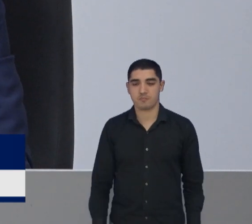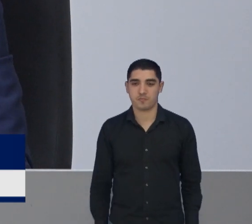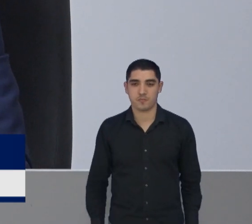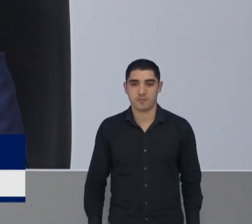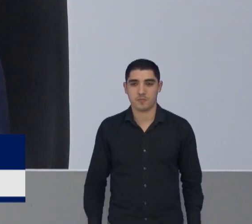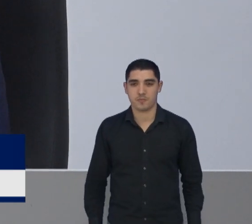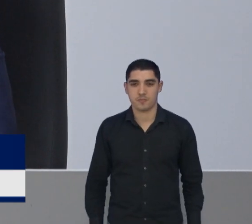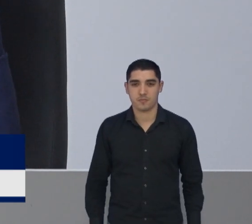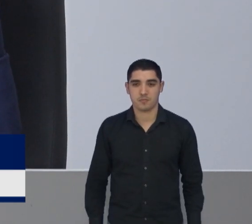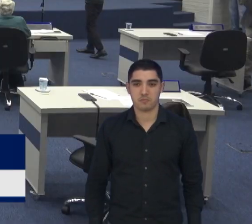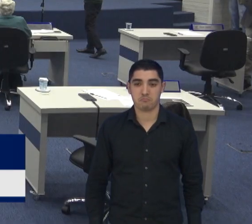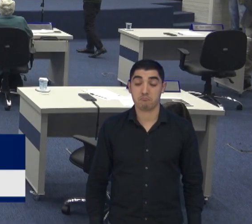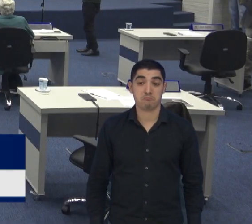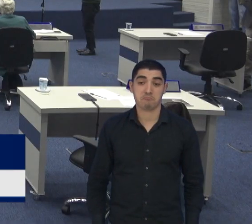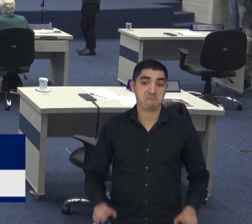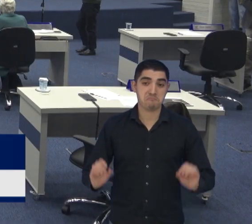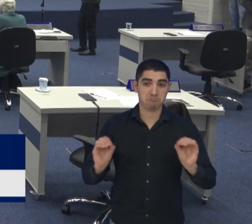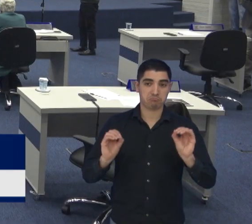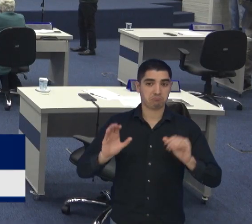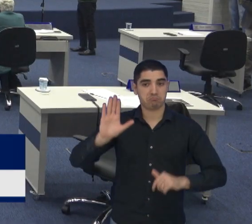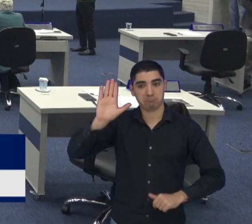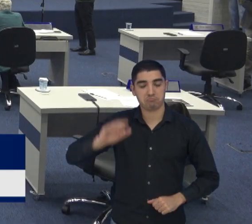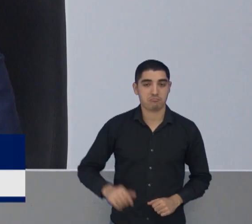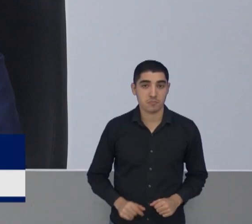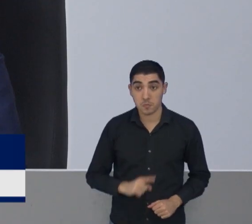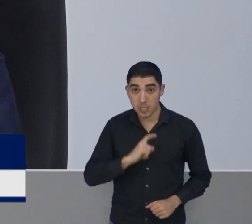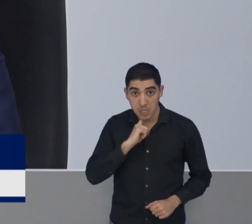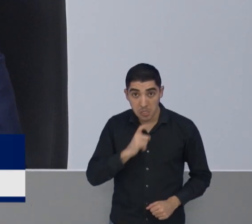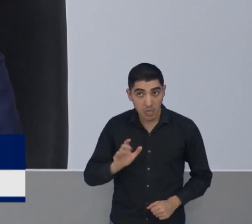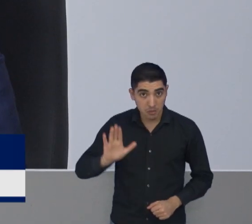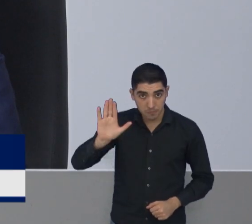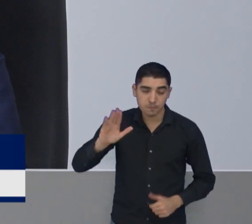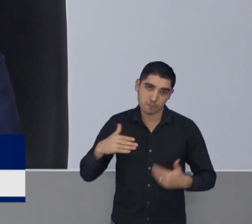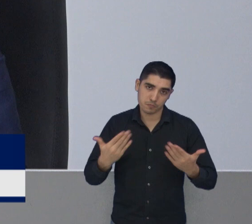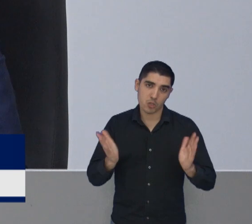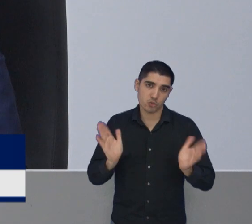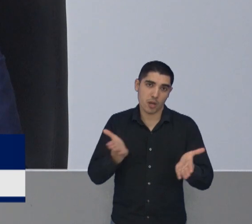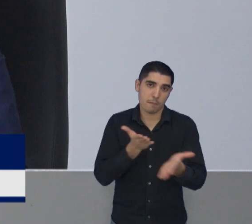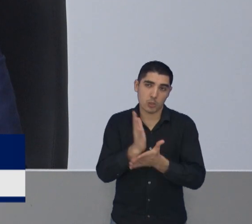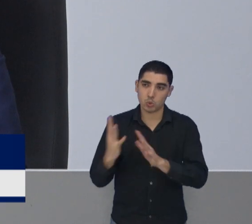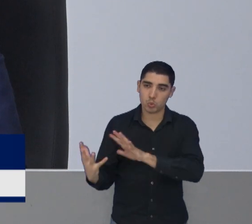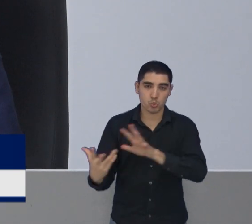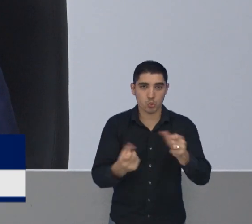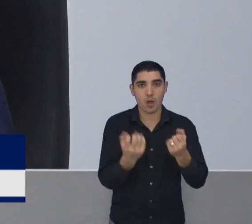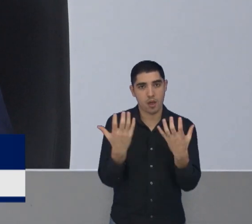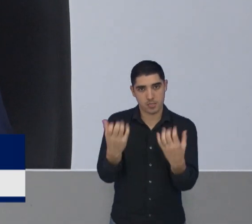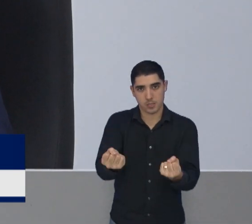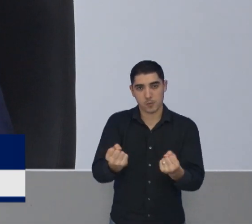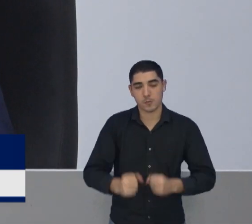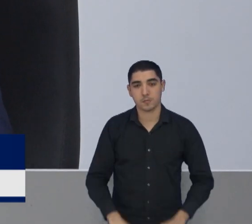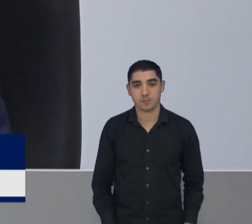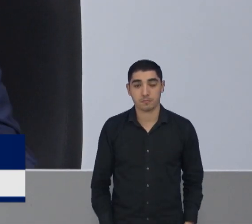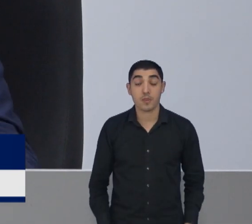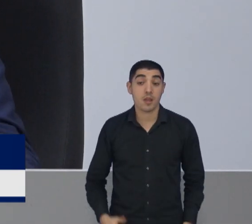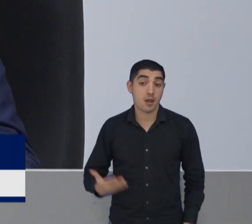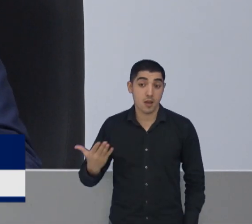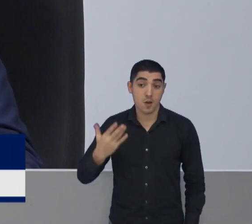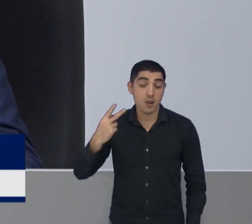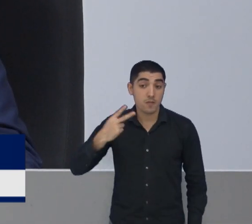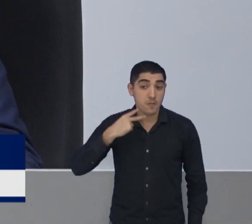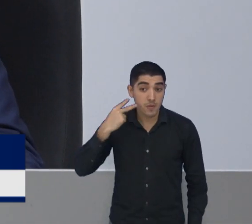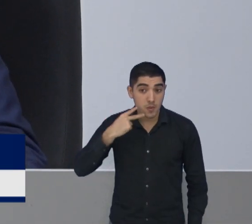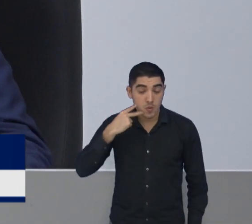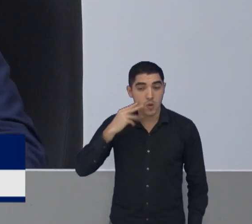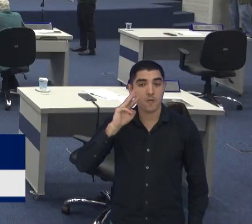que se manifestem. Nenhum voto contrário, senhor presidente. Sem nenhum voto contrário, está aprovado por unanimidade. Questão de ordem, o